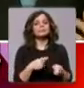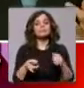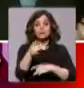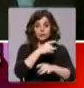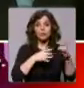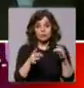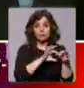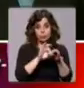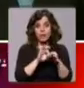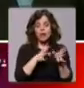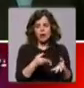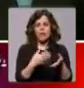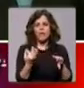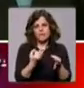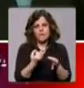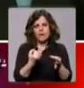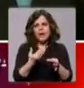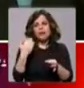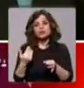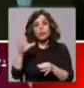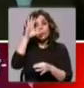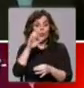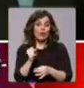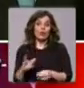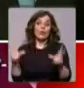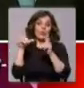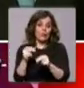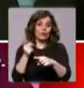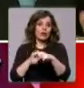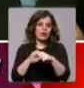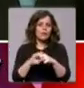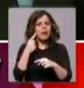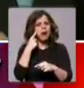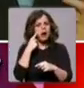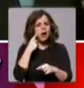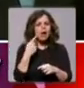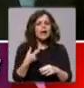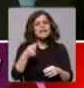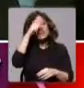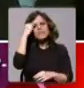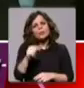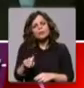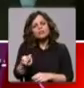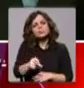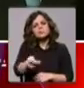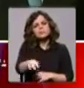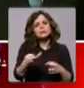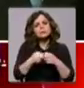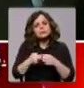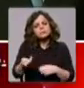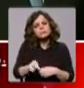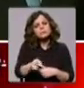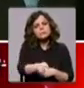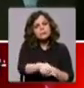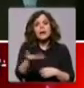dar algum tempo a este novo governo grego para que possa digerir internamente as dificuldades e, sobretudo, as divergências entre aquilo que